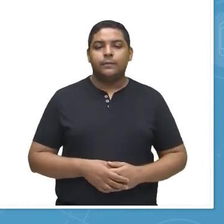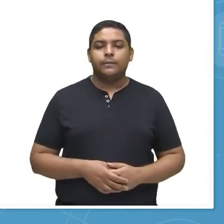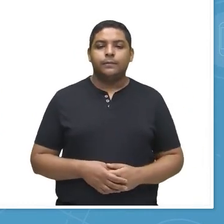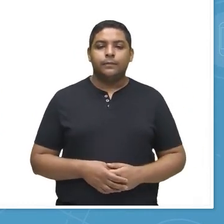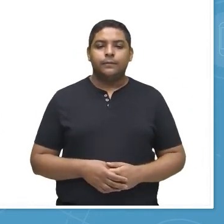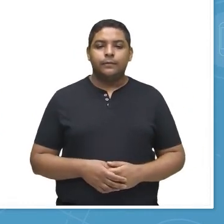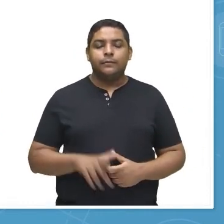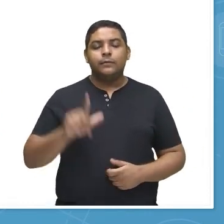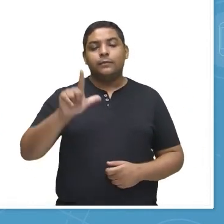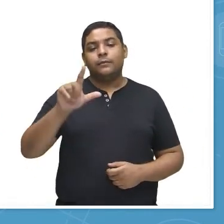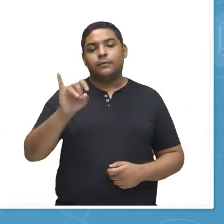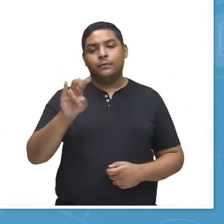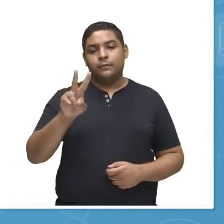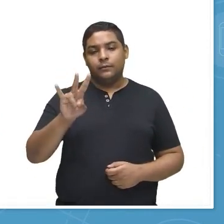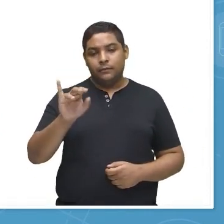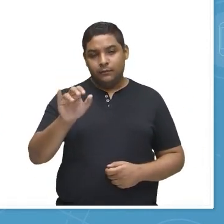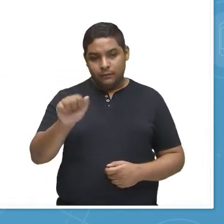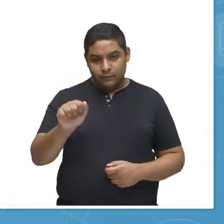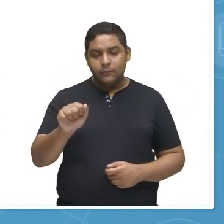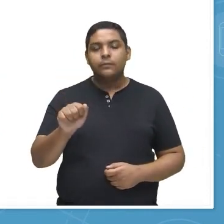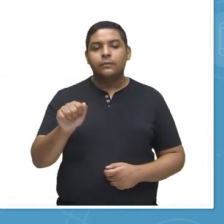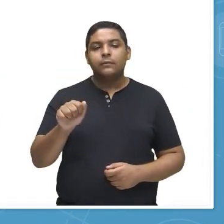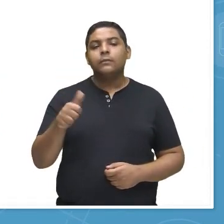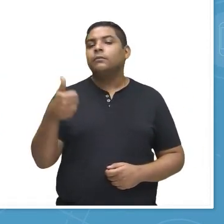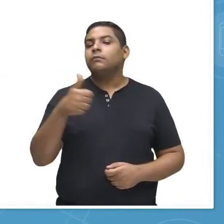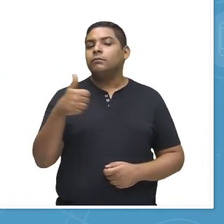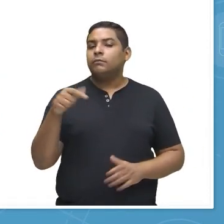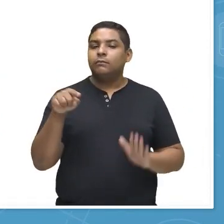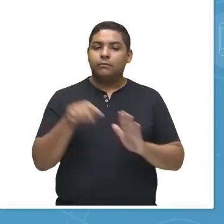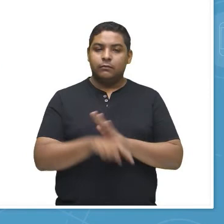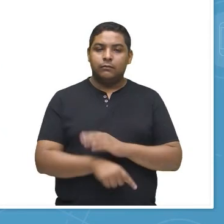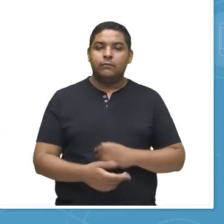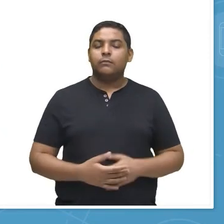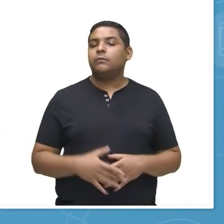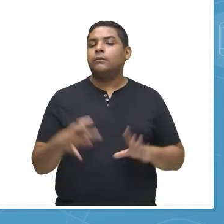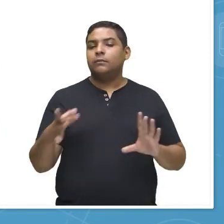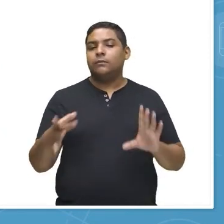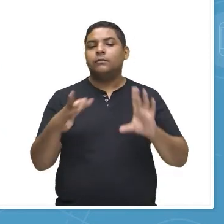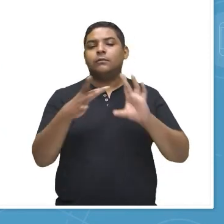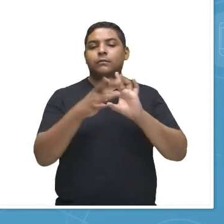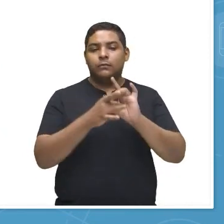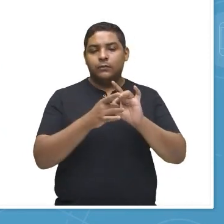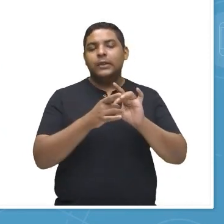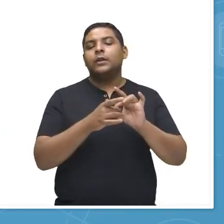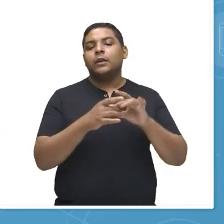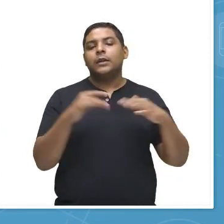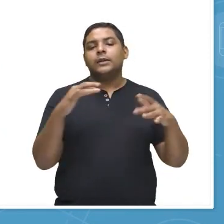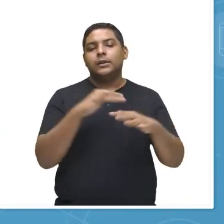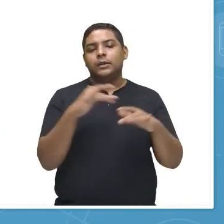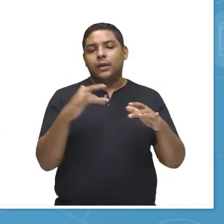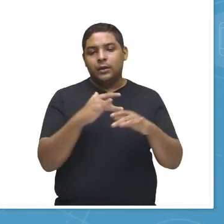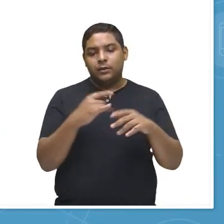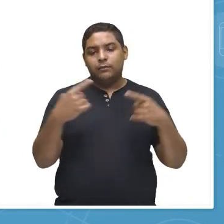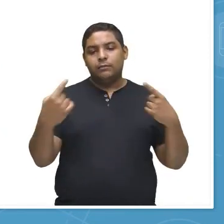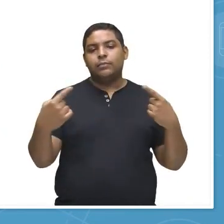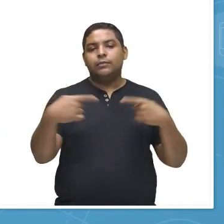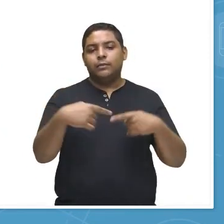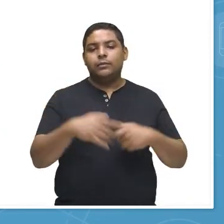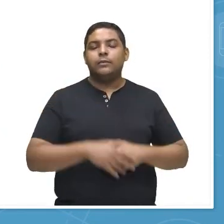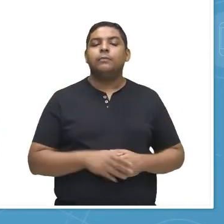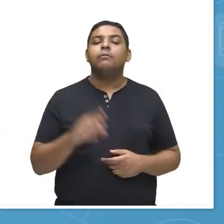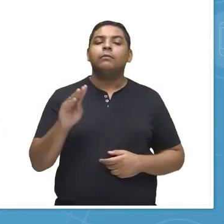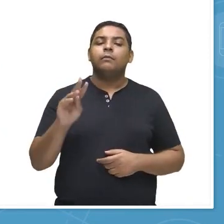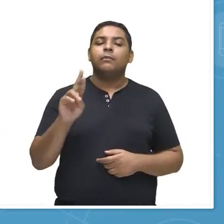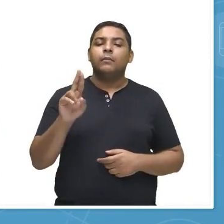A Lívia colocou assim, na primeira questão, que interliga uma cidade a outra, tá bom? A Bruna